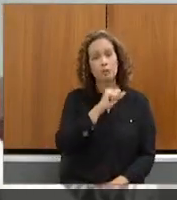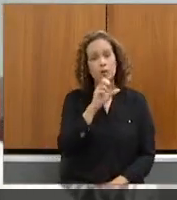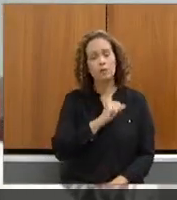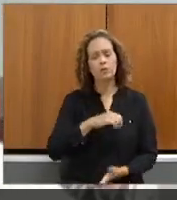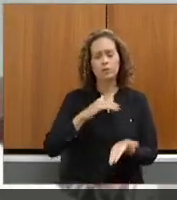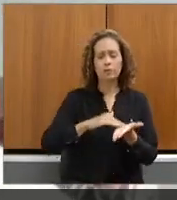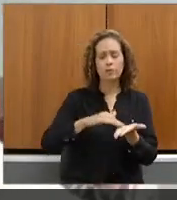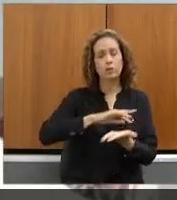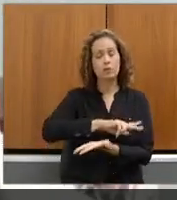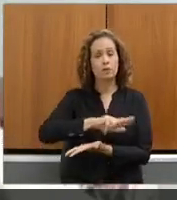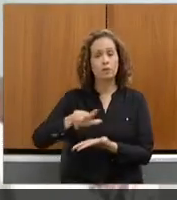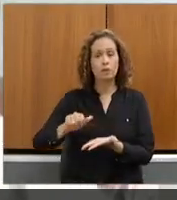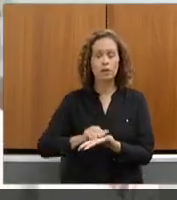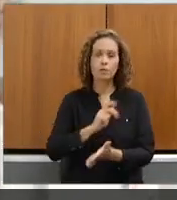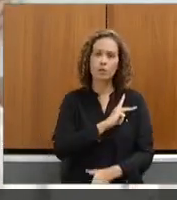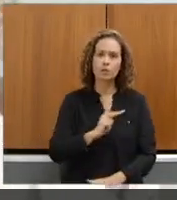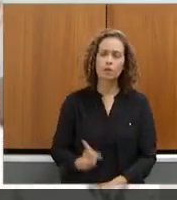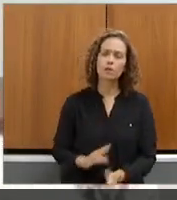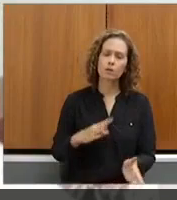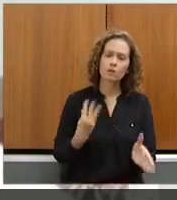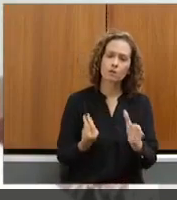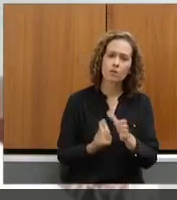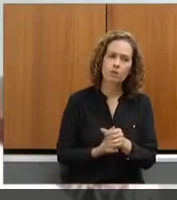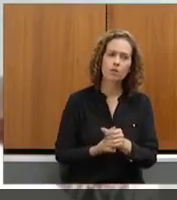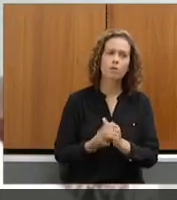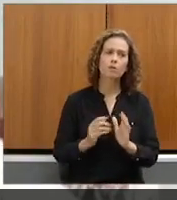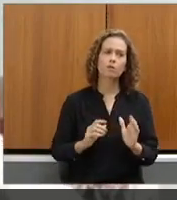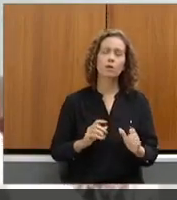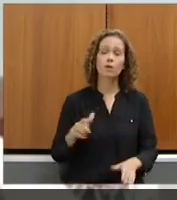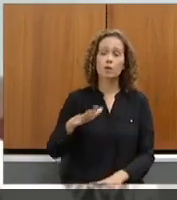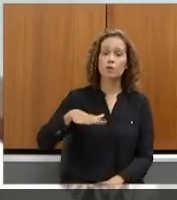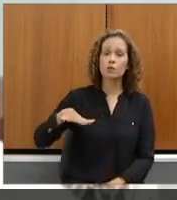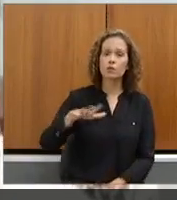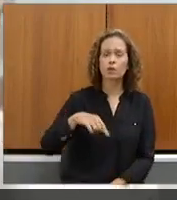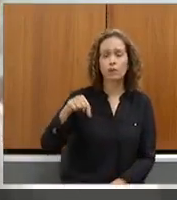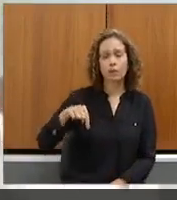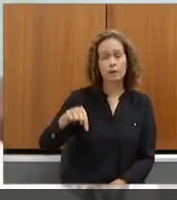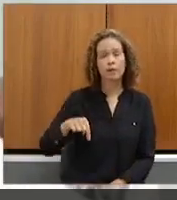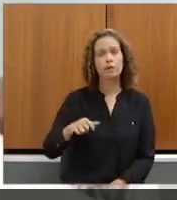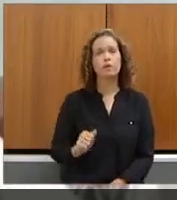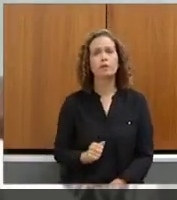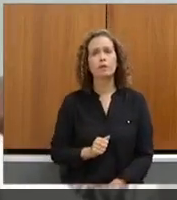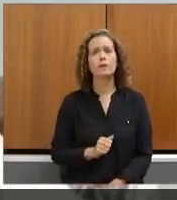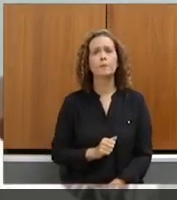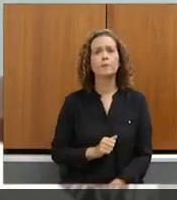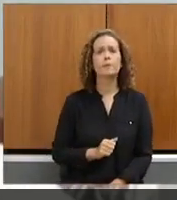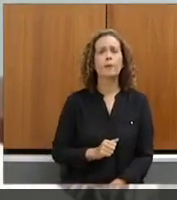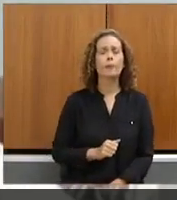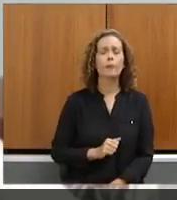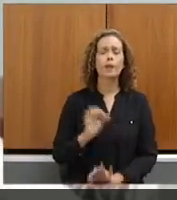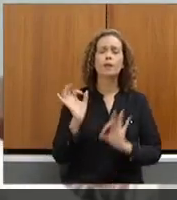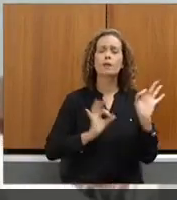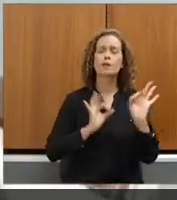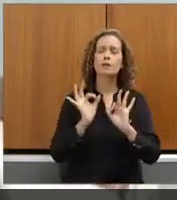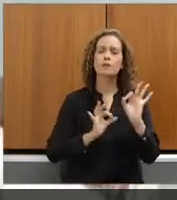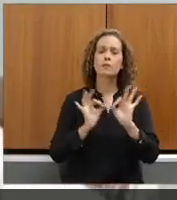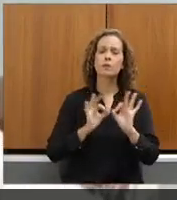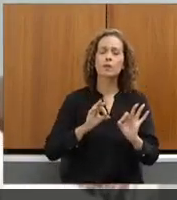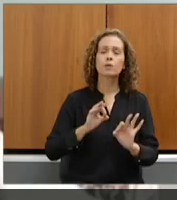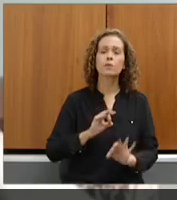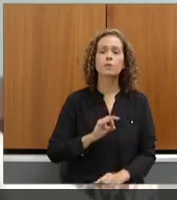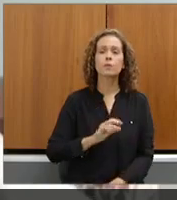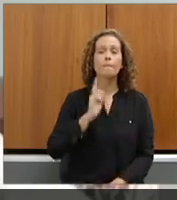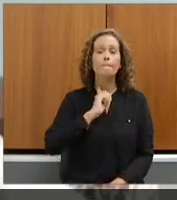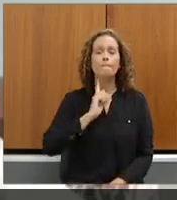para definição da inclusão da macrorregião aqui Norte na onda roxa né dentro do plano de Minas